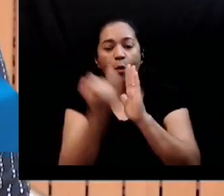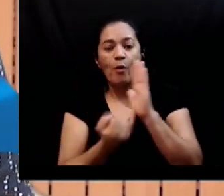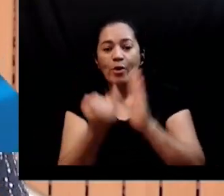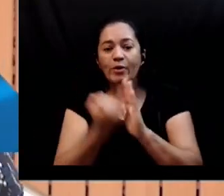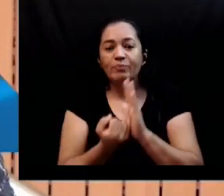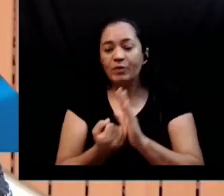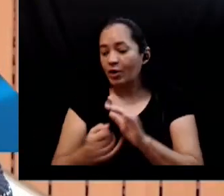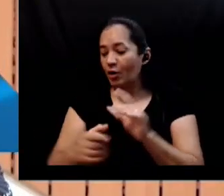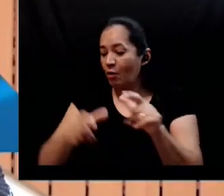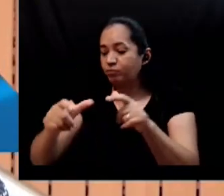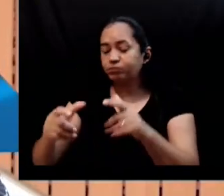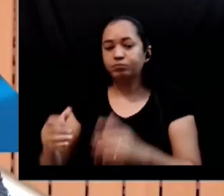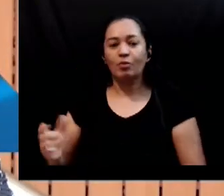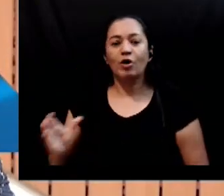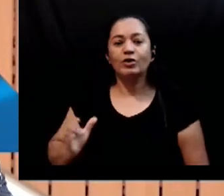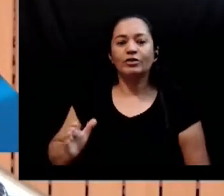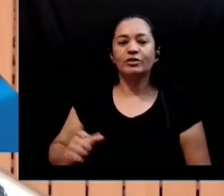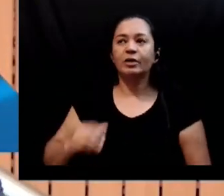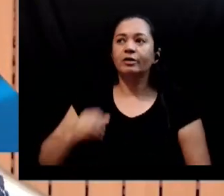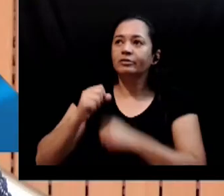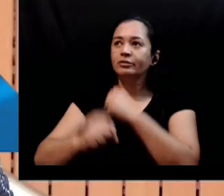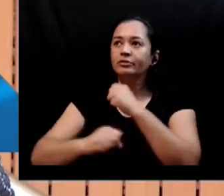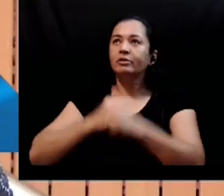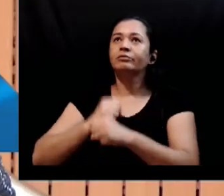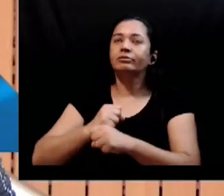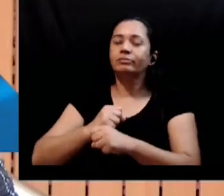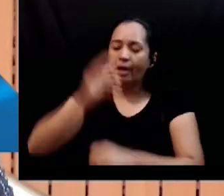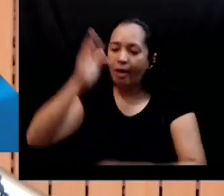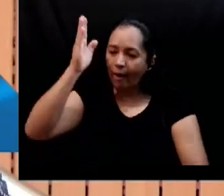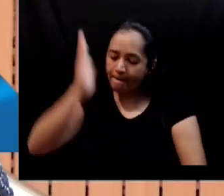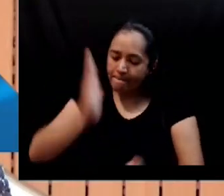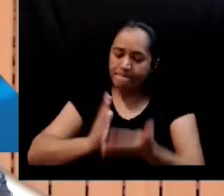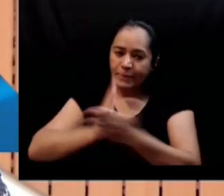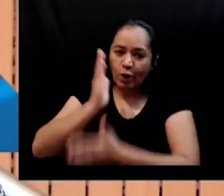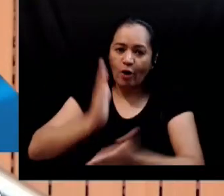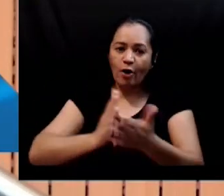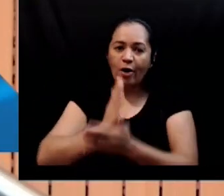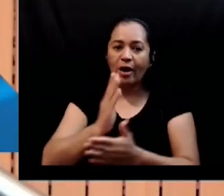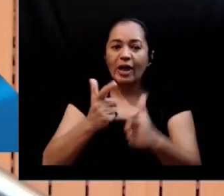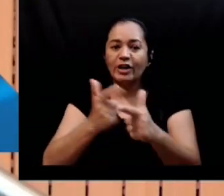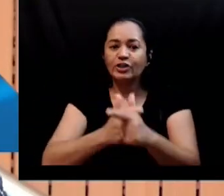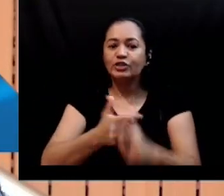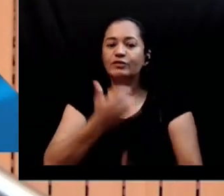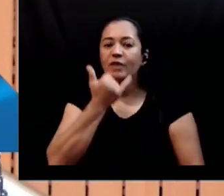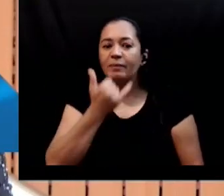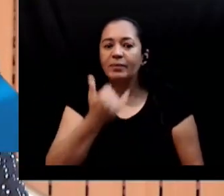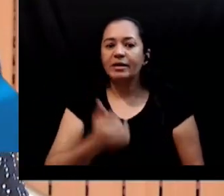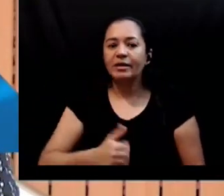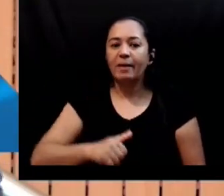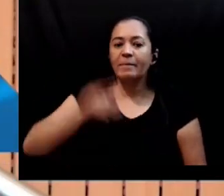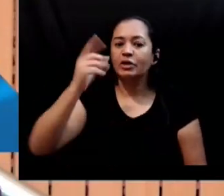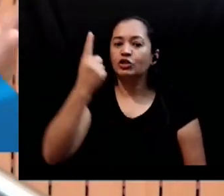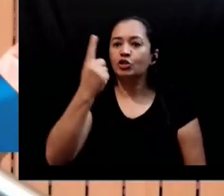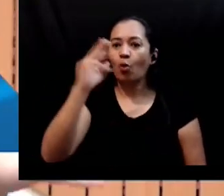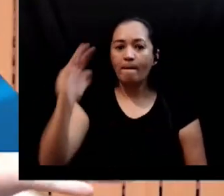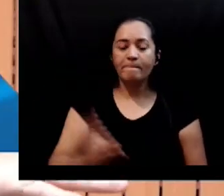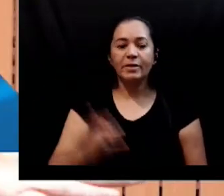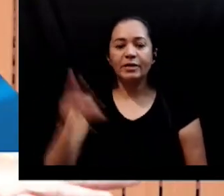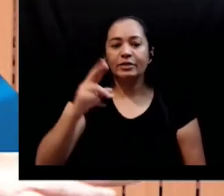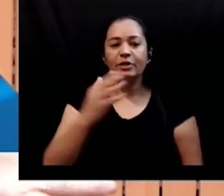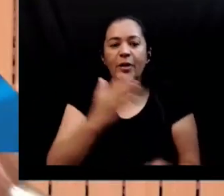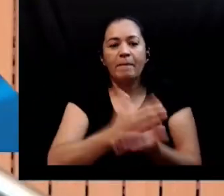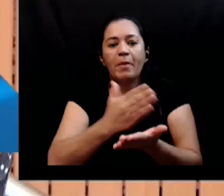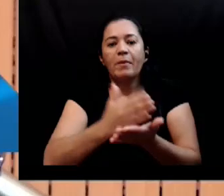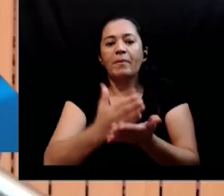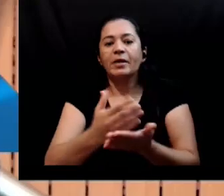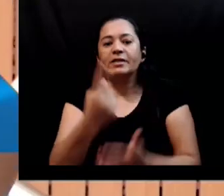barracões. E ano após ano, aprova perdão das dívidas acima de R$1 milhão em parcelamento de 100